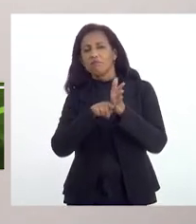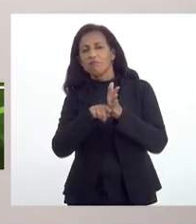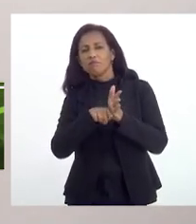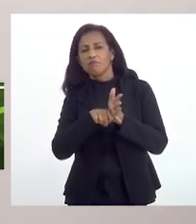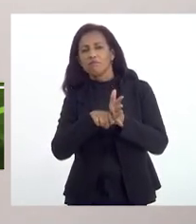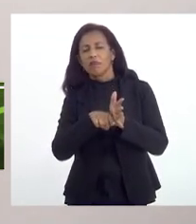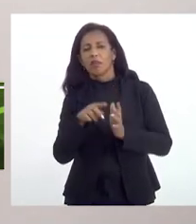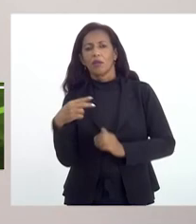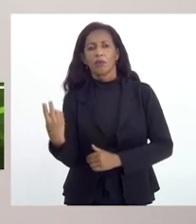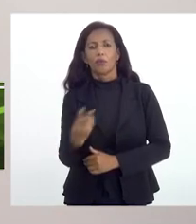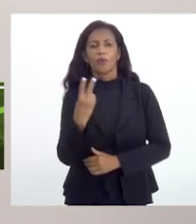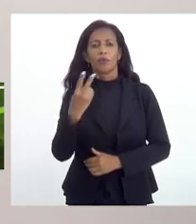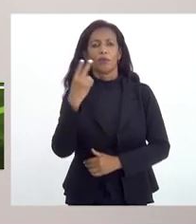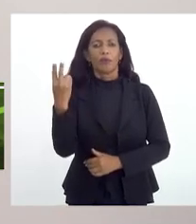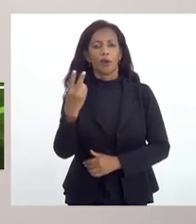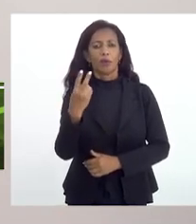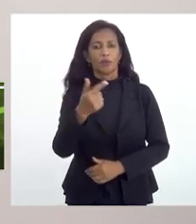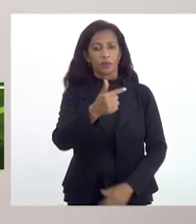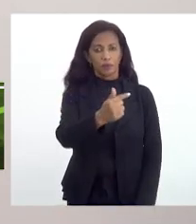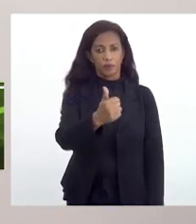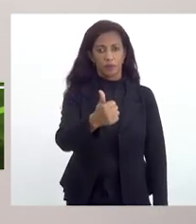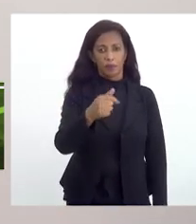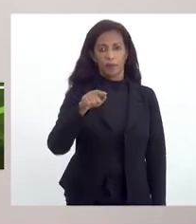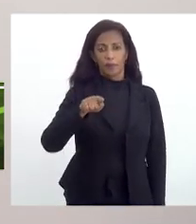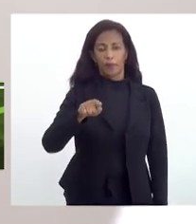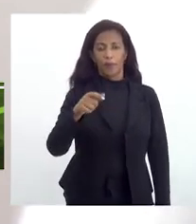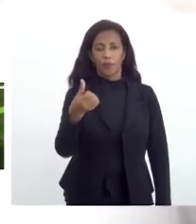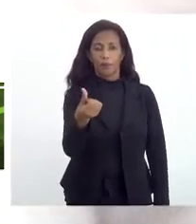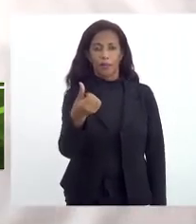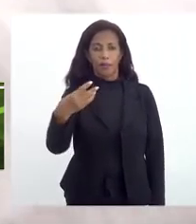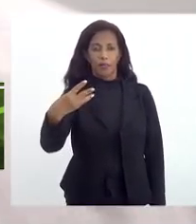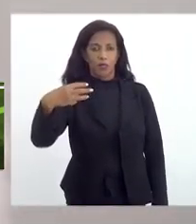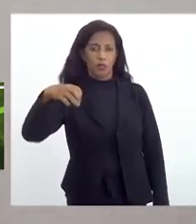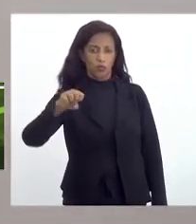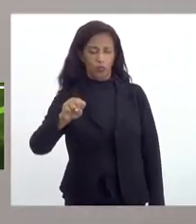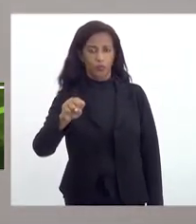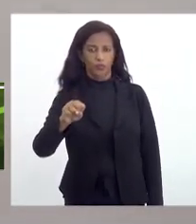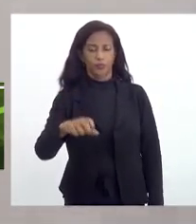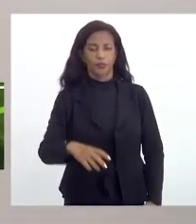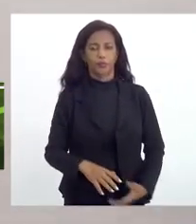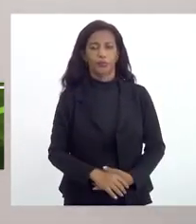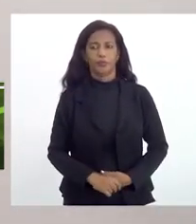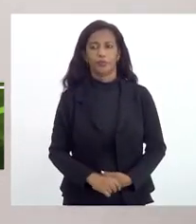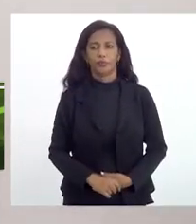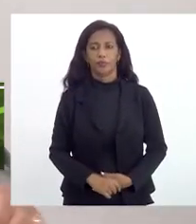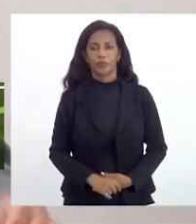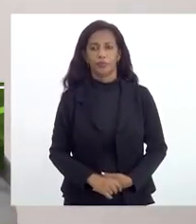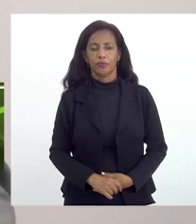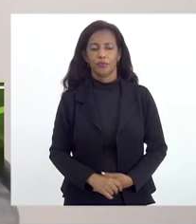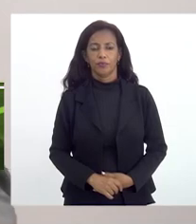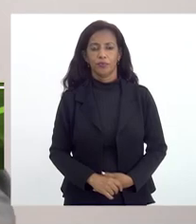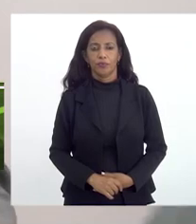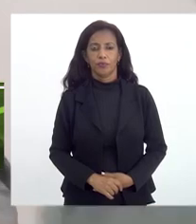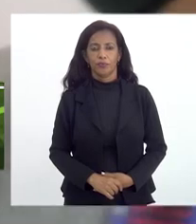um valor global de 71,638. Se nós